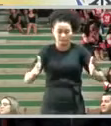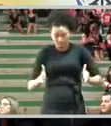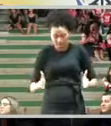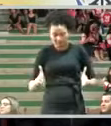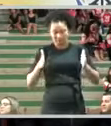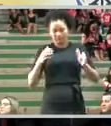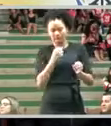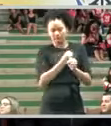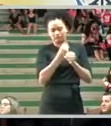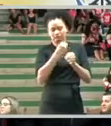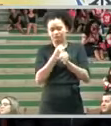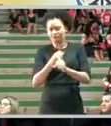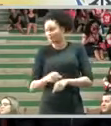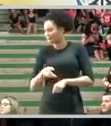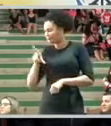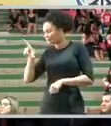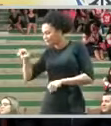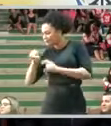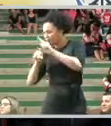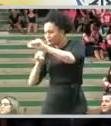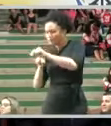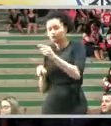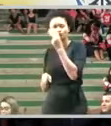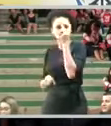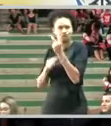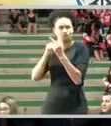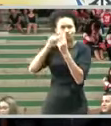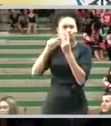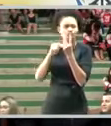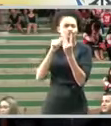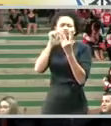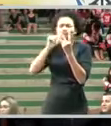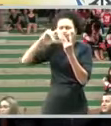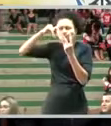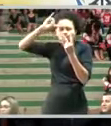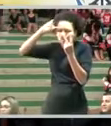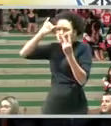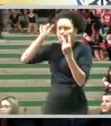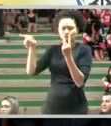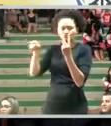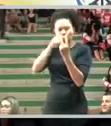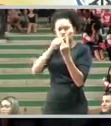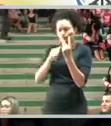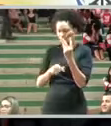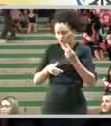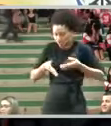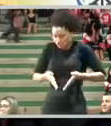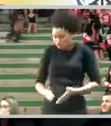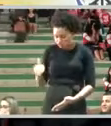foram lá, pegaram duas vacas paridas, separaram do bezerro,